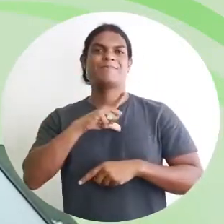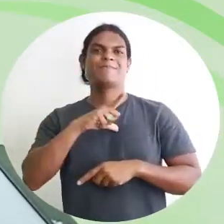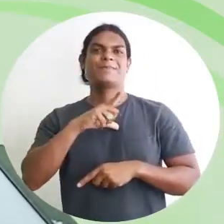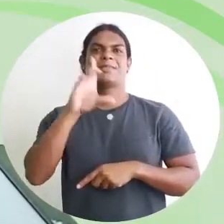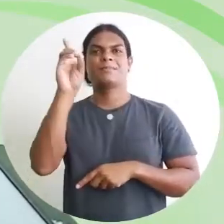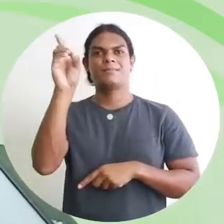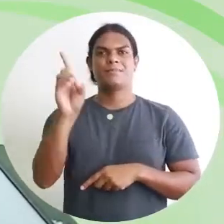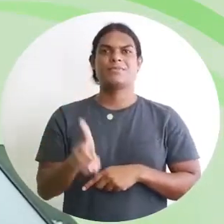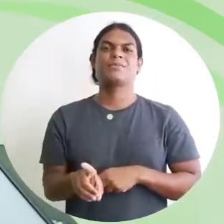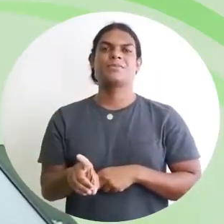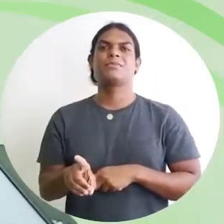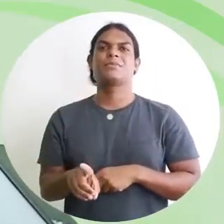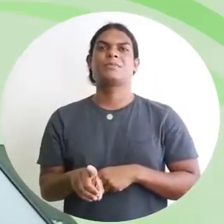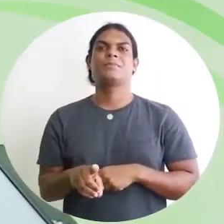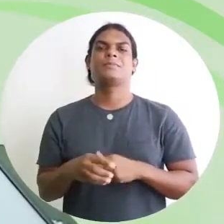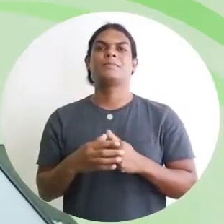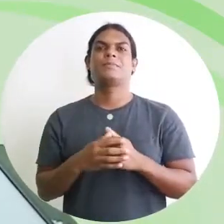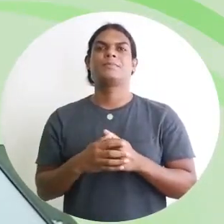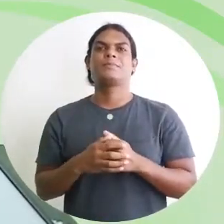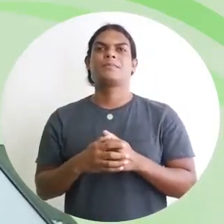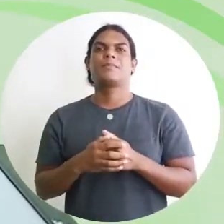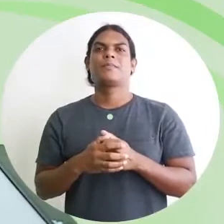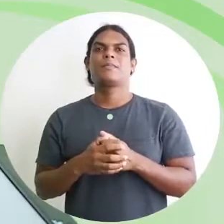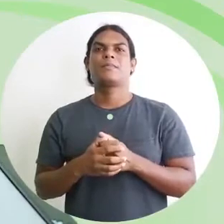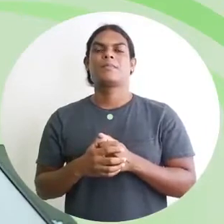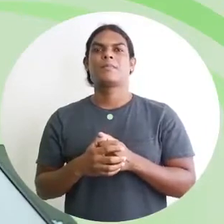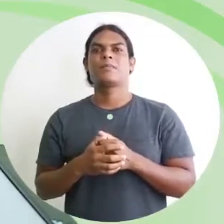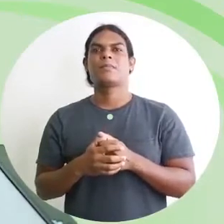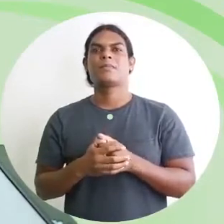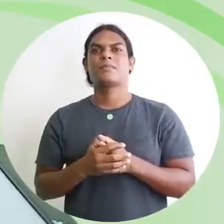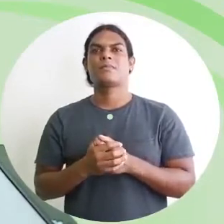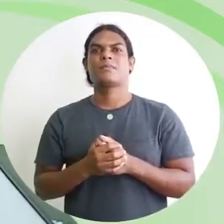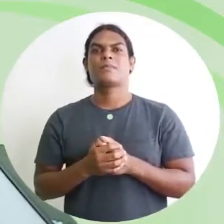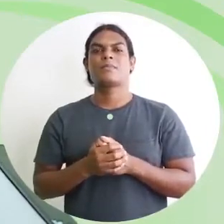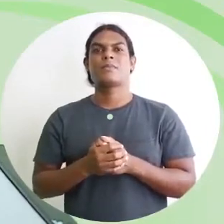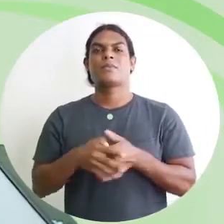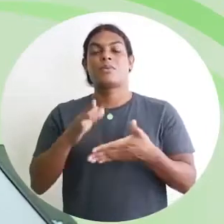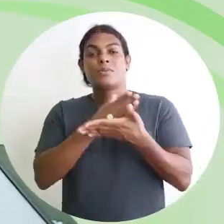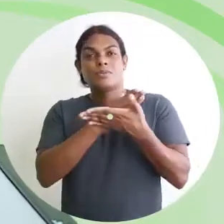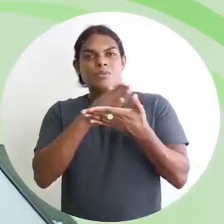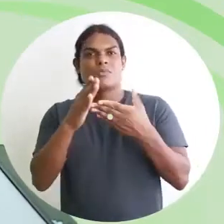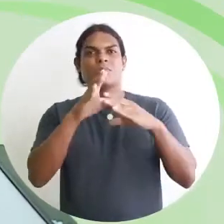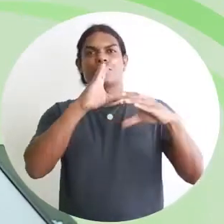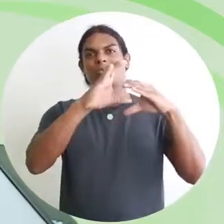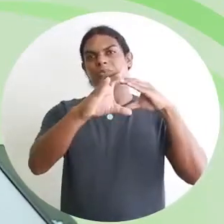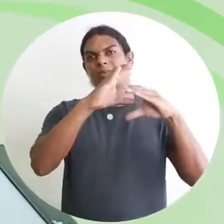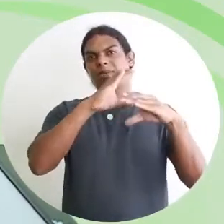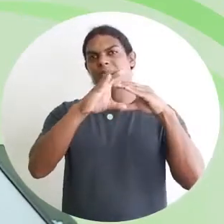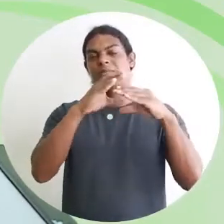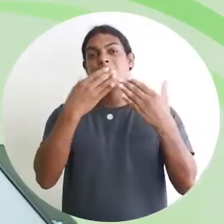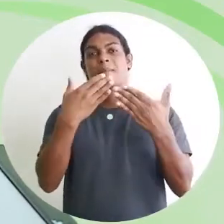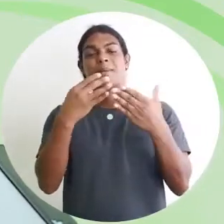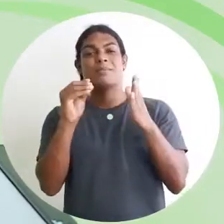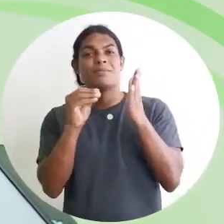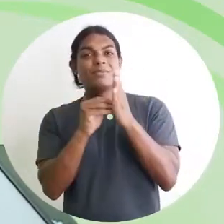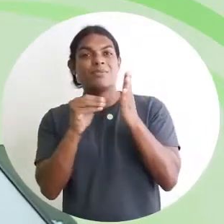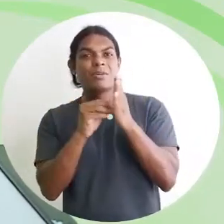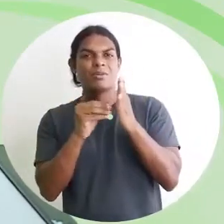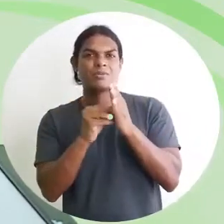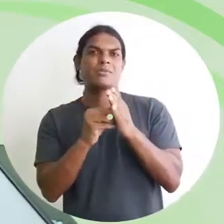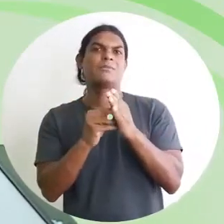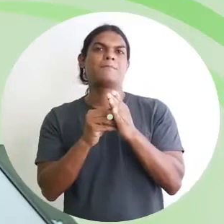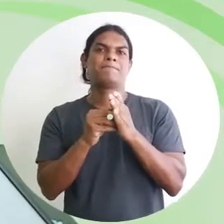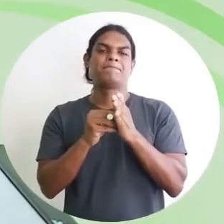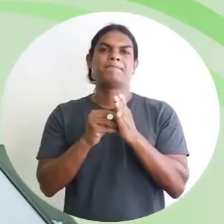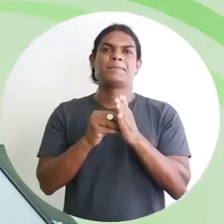deficiência, que no seu momento, ou no seu trajeto normal de comunicação, perdeu alguns desses processos.